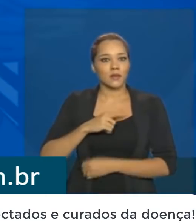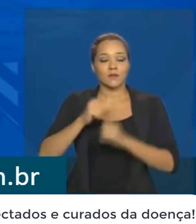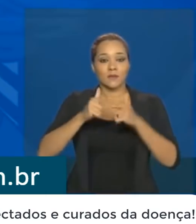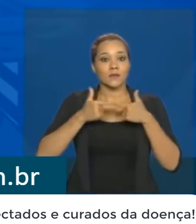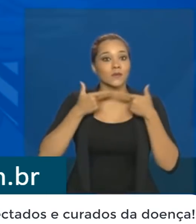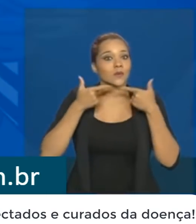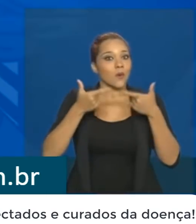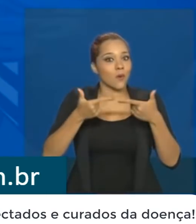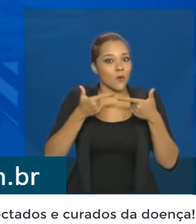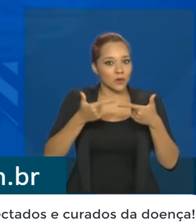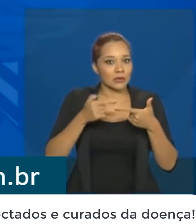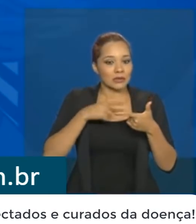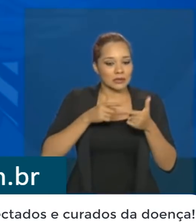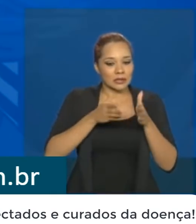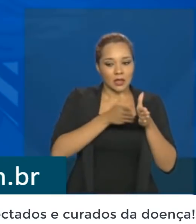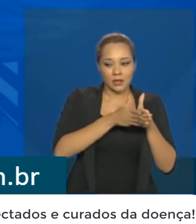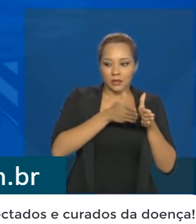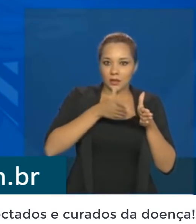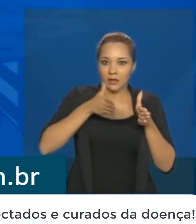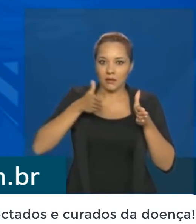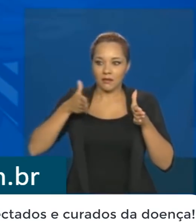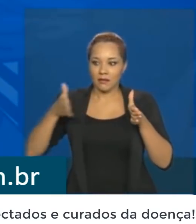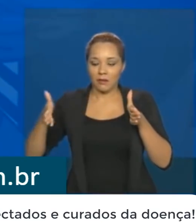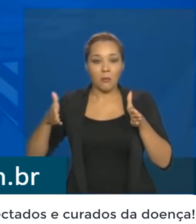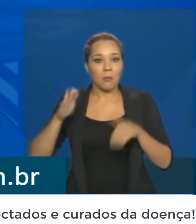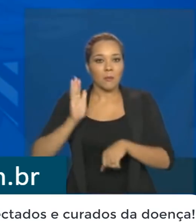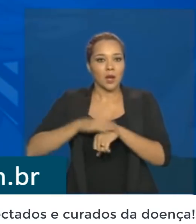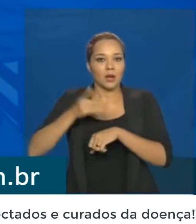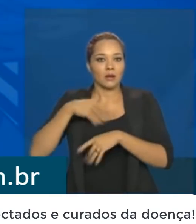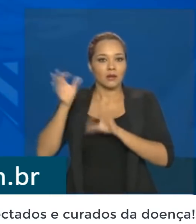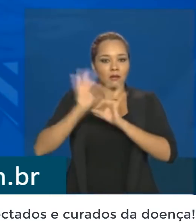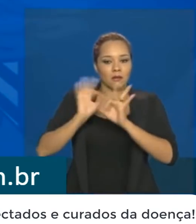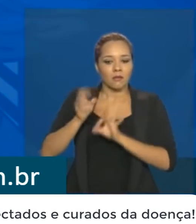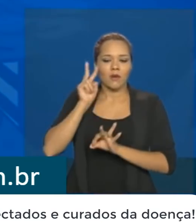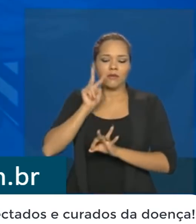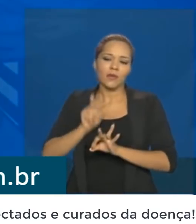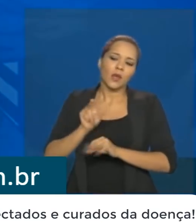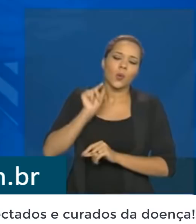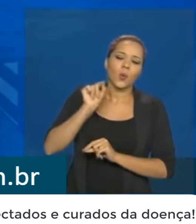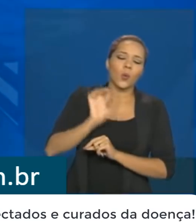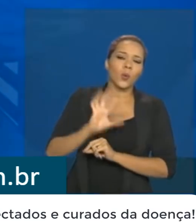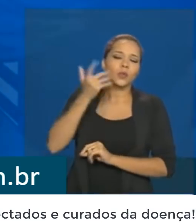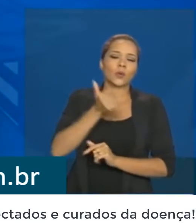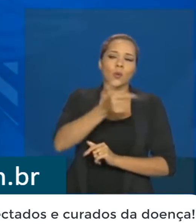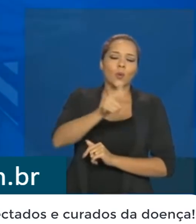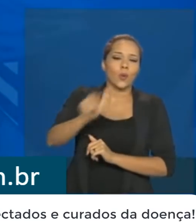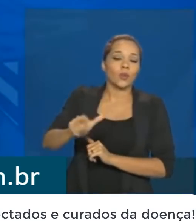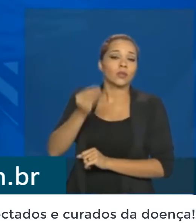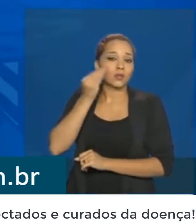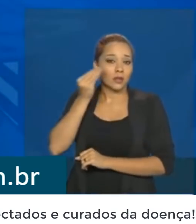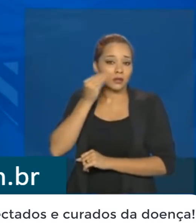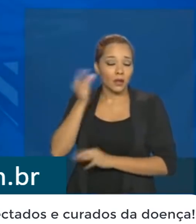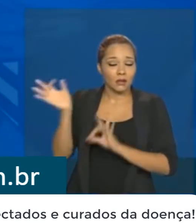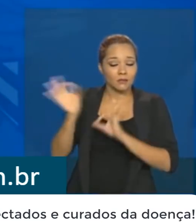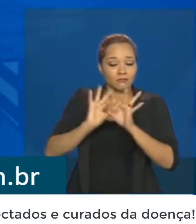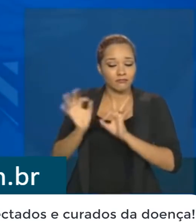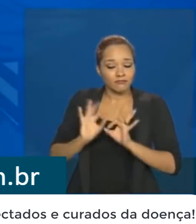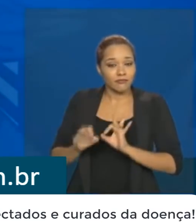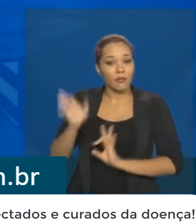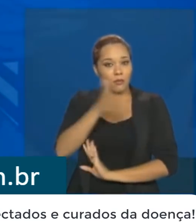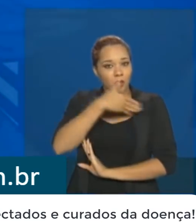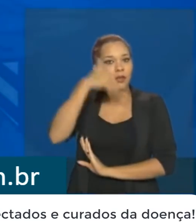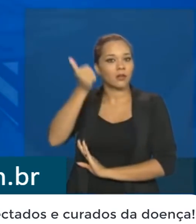de ter um tempo maior para se preparar, para ver o que está acontecendo nos nossos locais e tentar se preparar da melhor maneira possível.